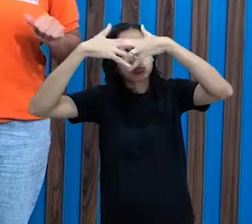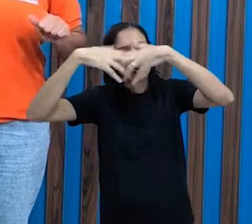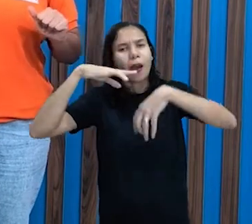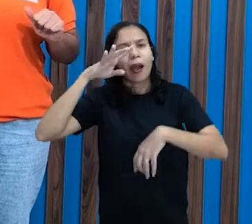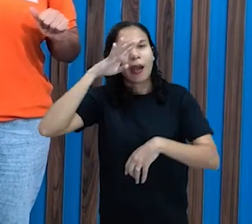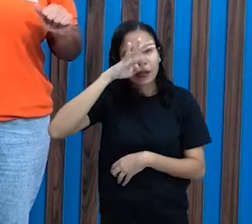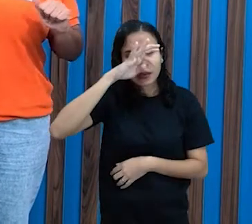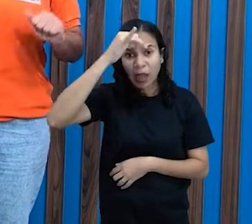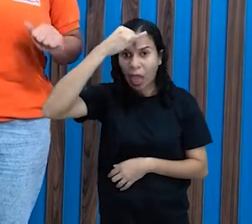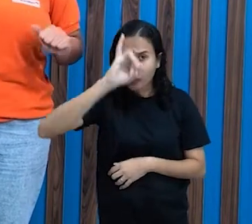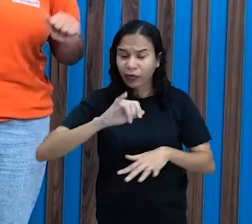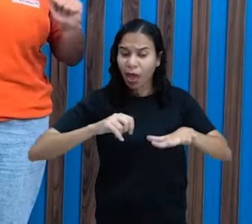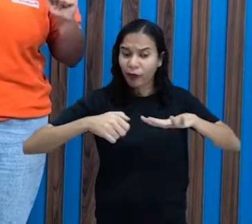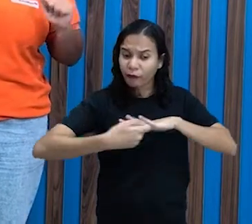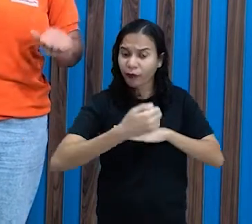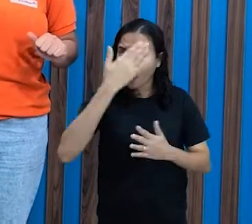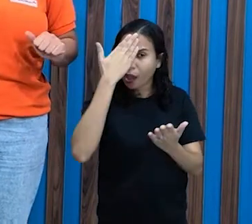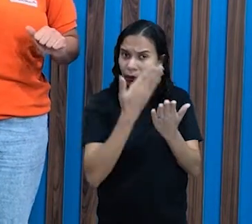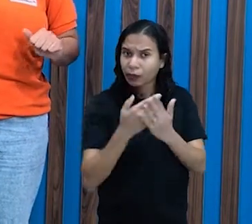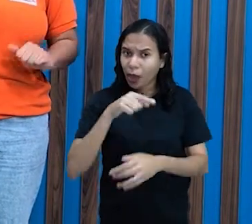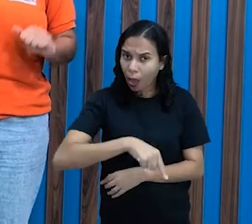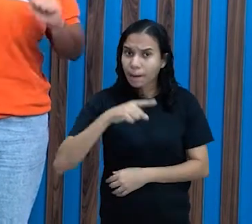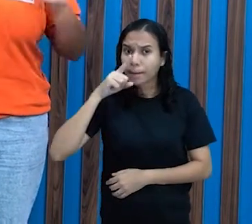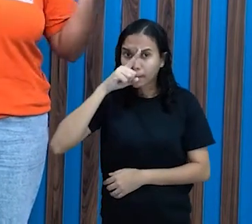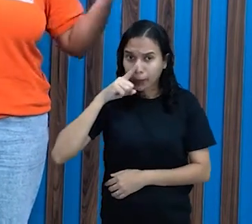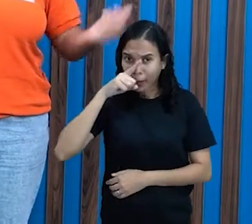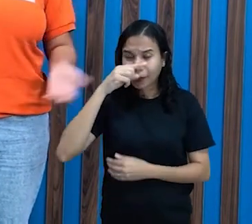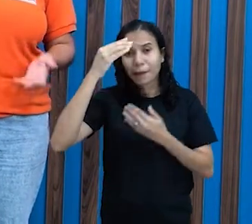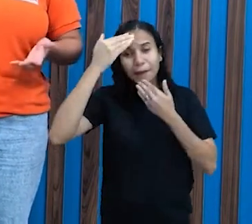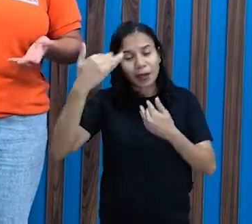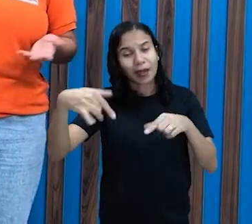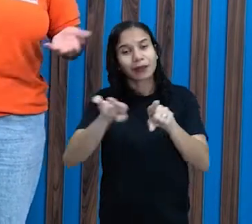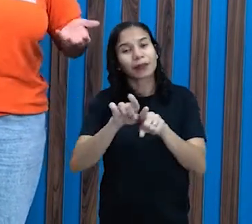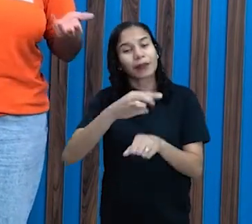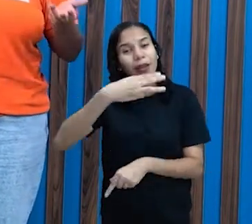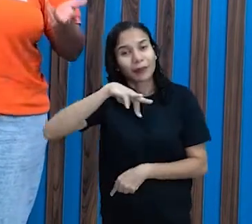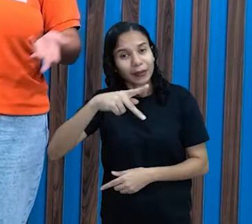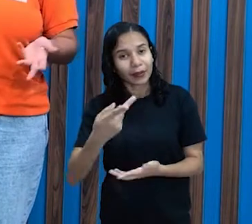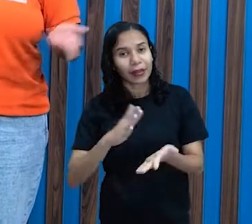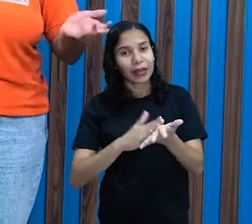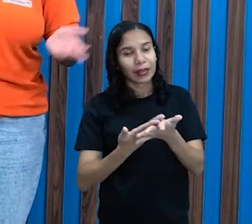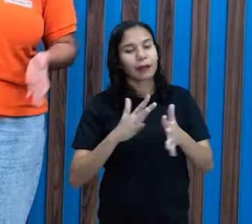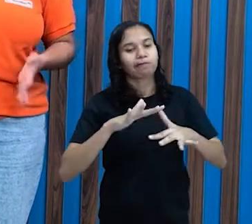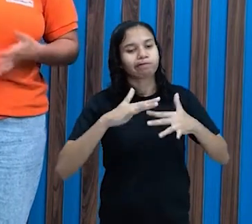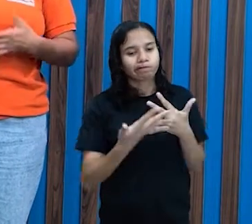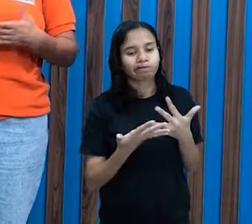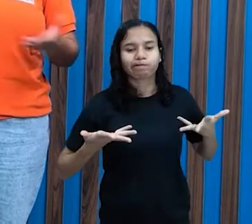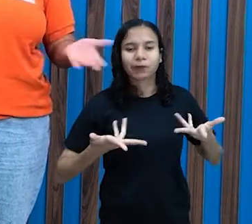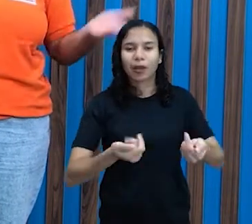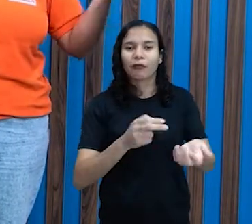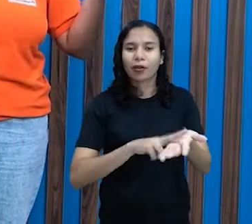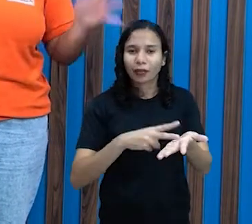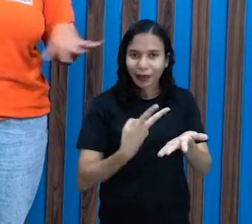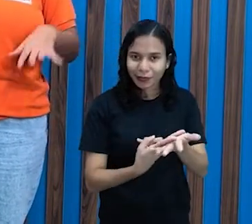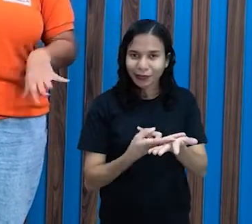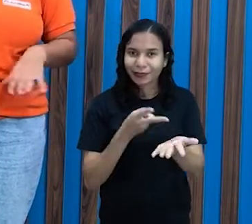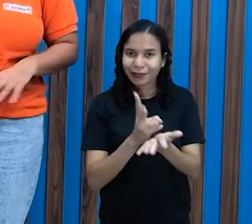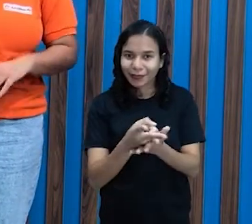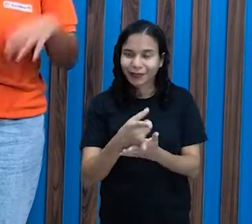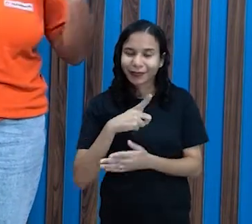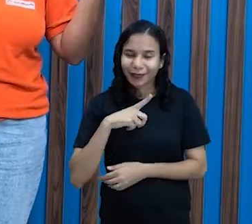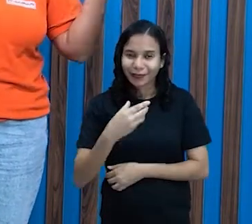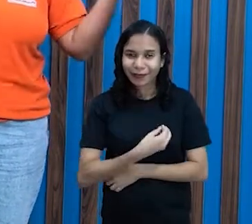evite cair em fake news, porque isso é um perigo, tá? Agradeço a Helena, que fez maravilhosamente bem a nossa tradução para